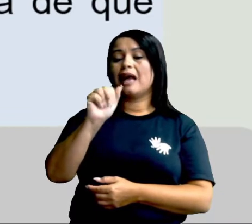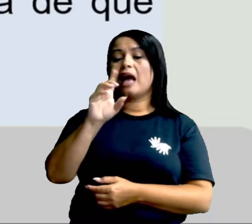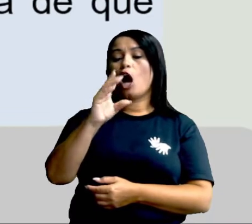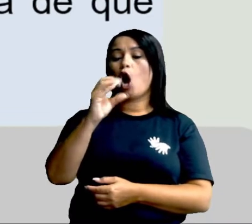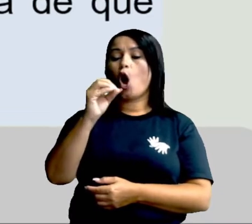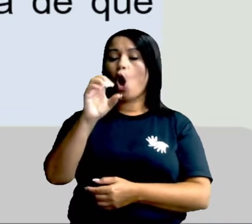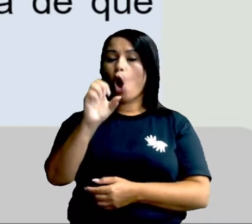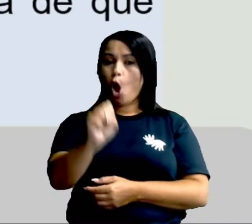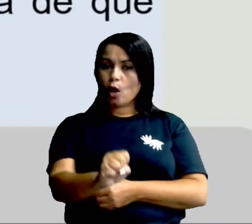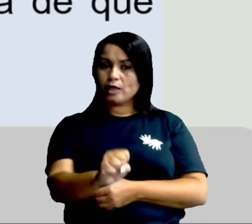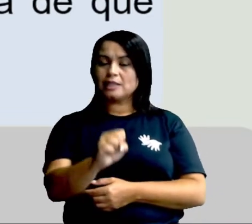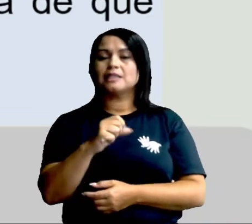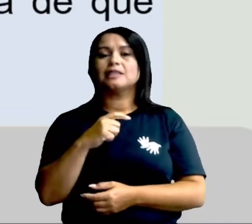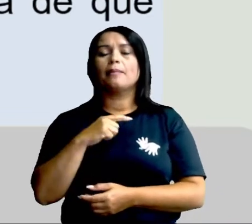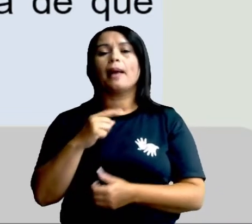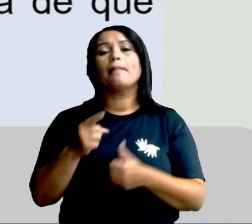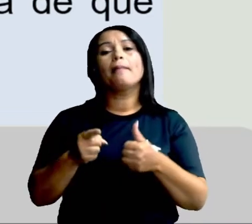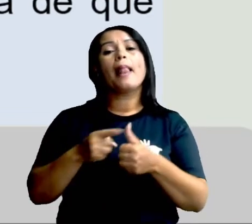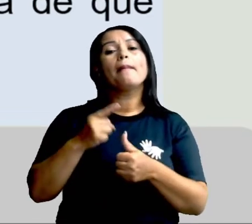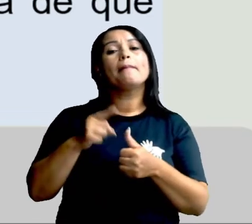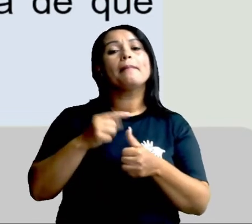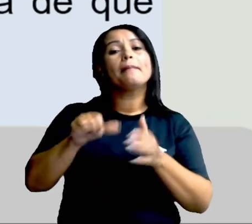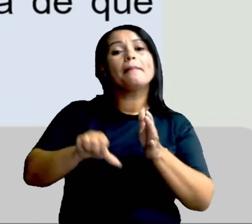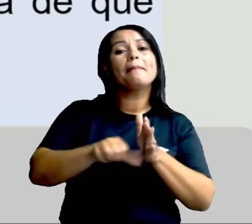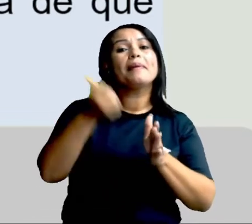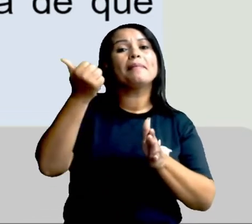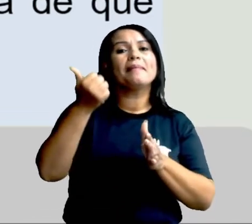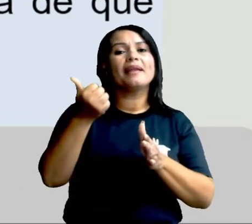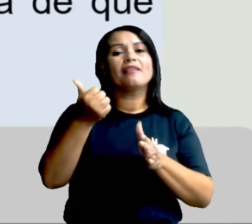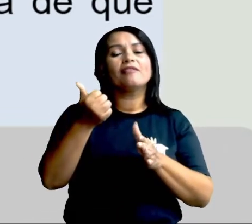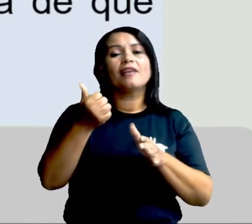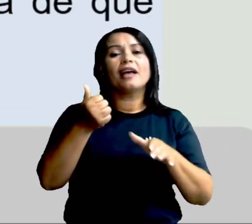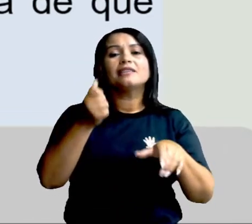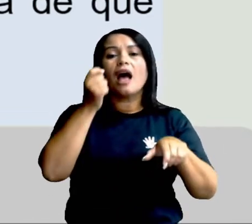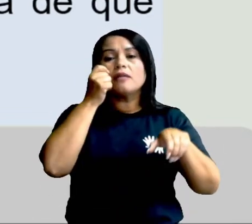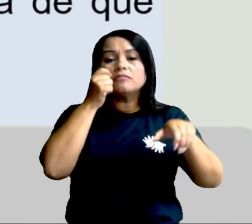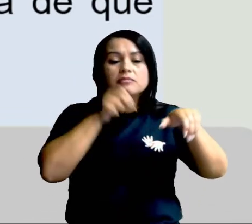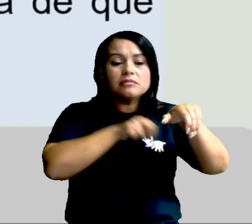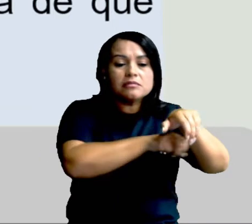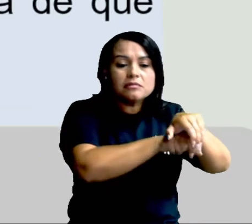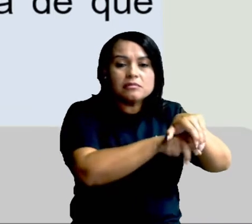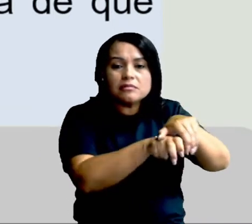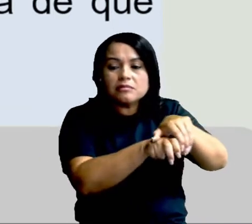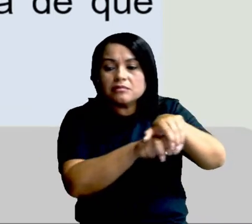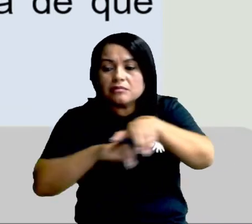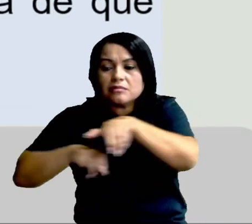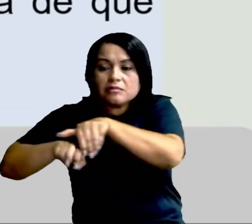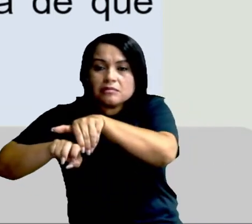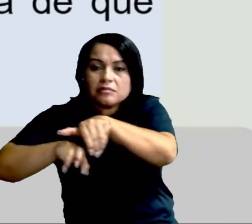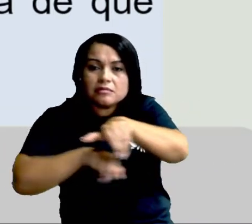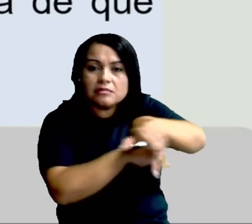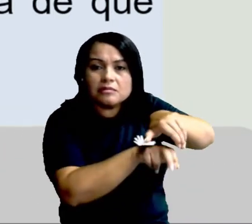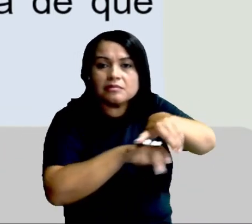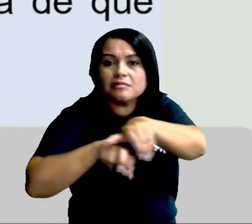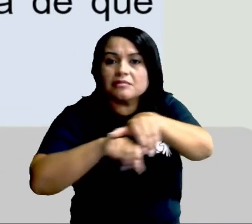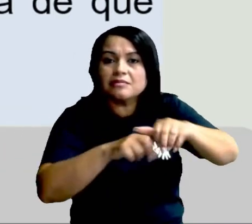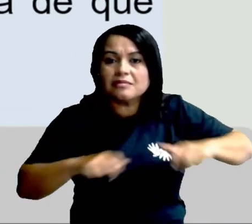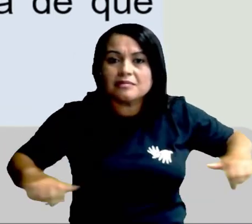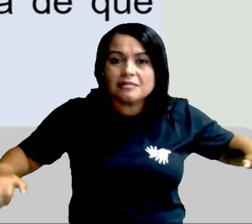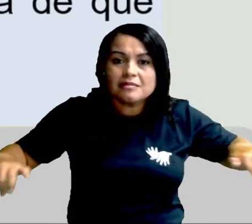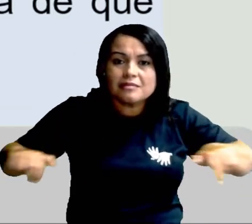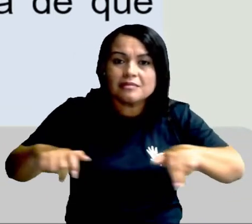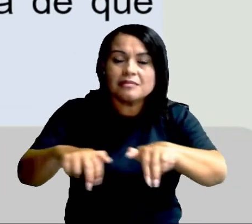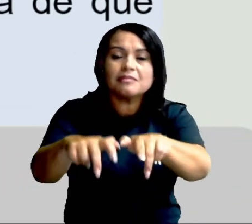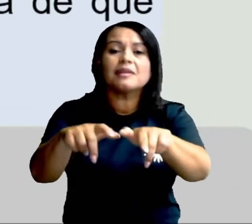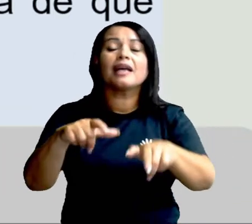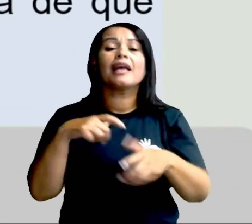buracos, tá certo? Pela primeira vez. Queria conhecer. Queria eu vou utilizar